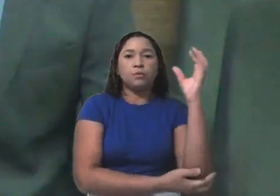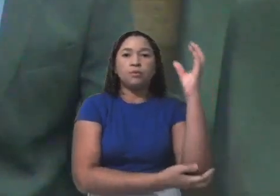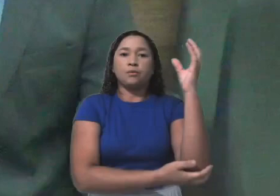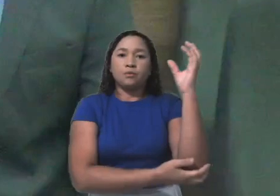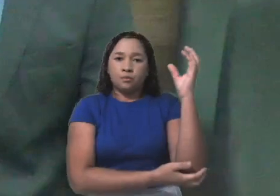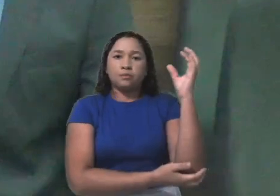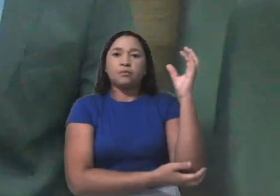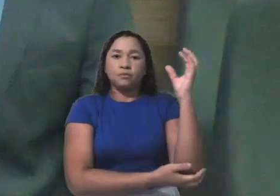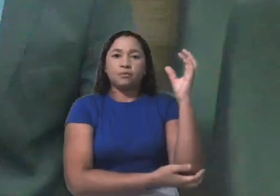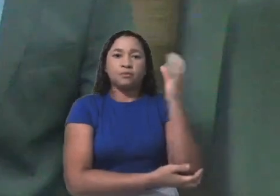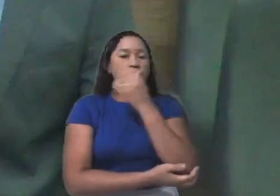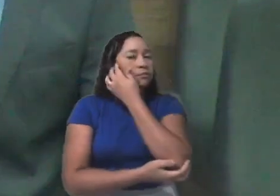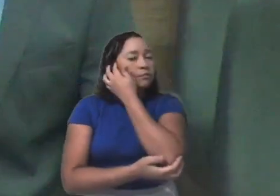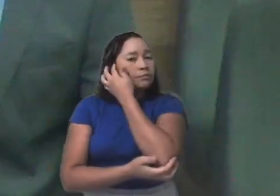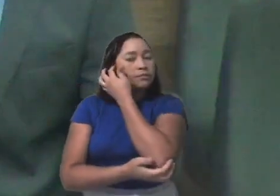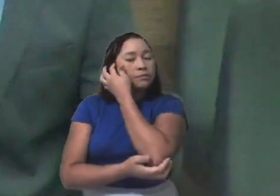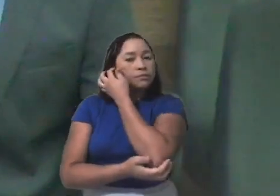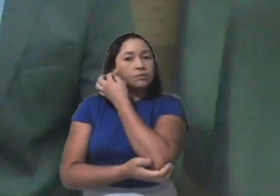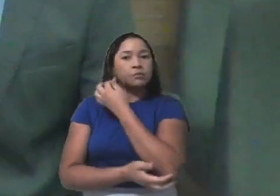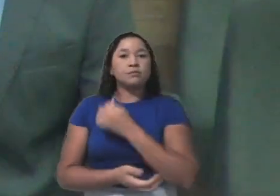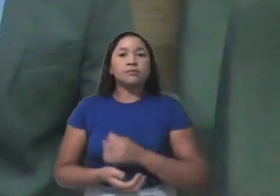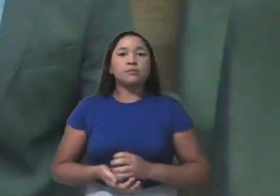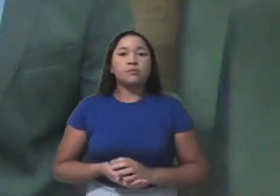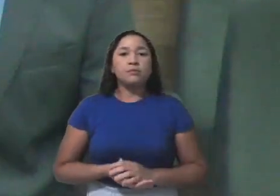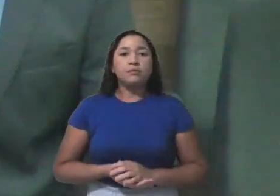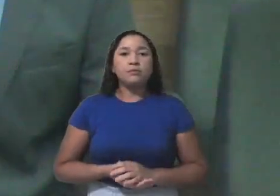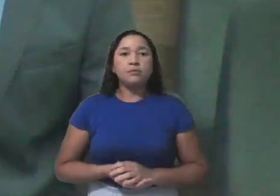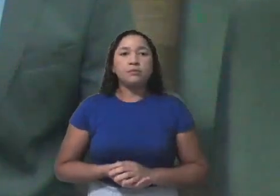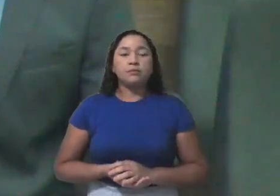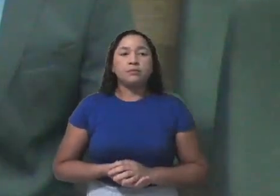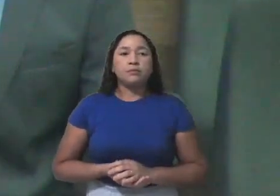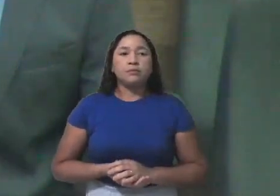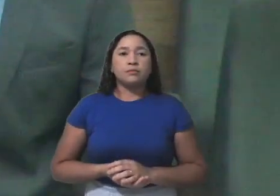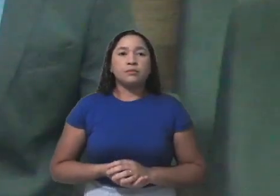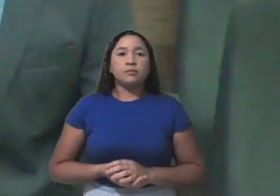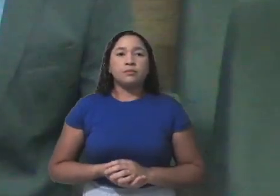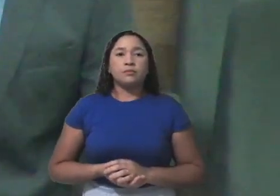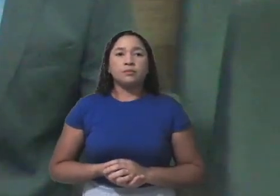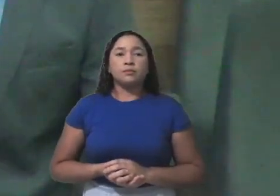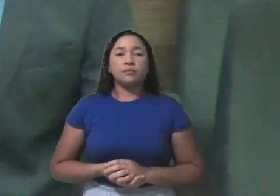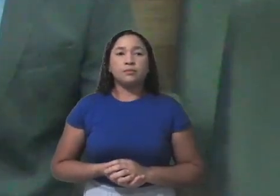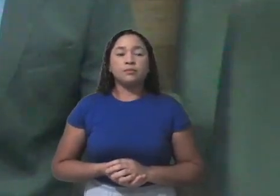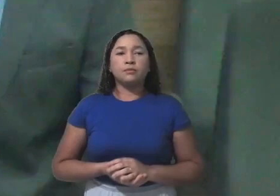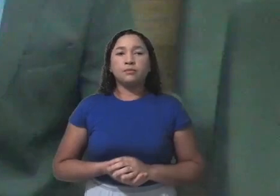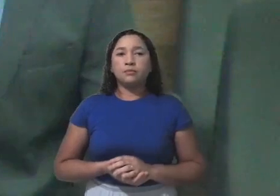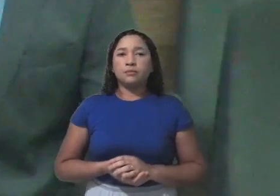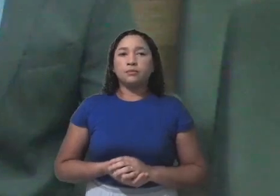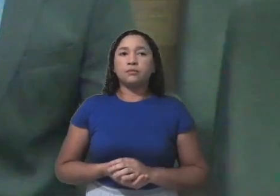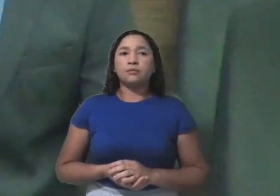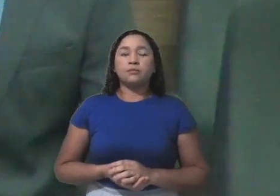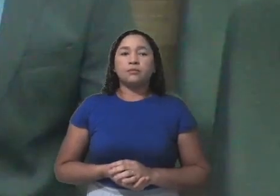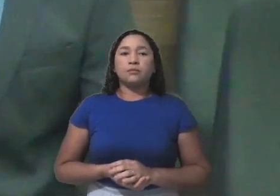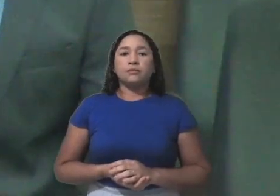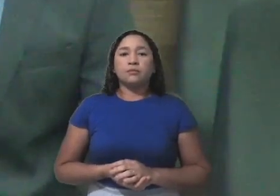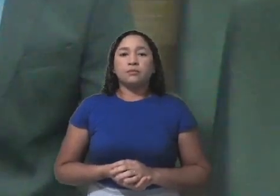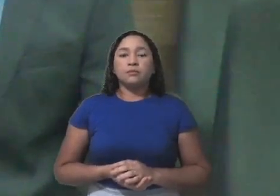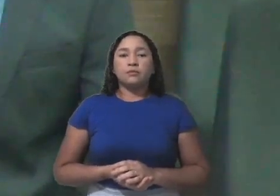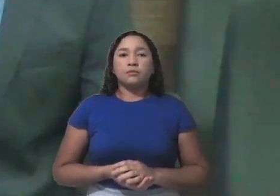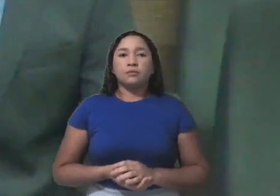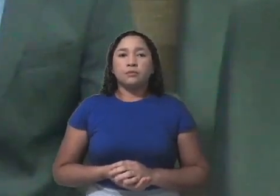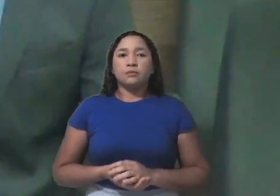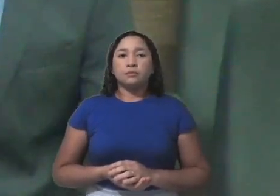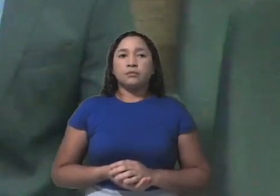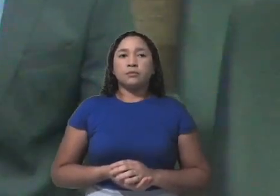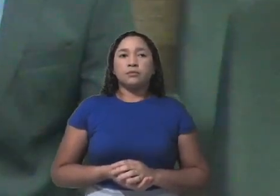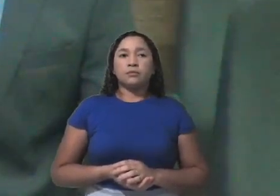irmãos que entendem me desculpem, estou só usando como exemplo. Se eu enxertar um galho de manga em um pé de goiabeira, o galho